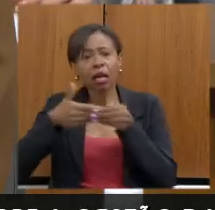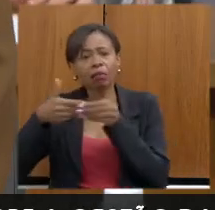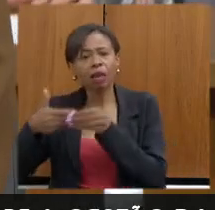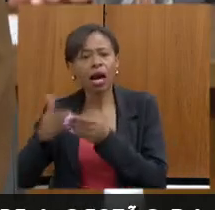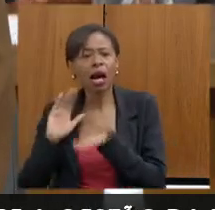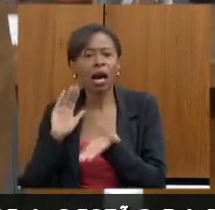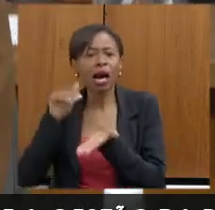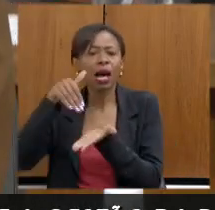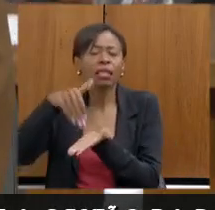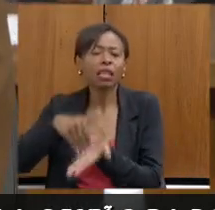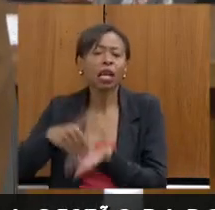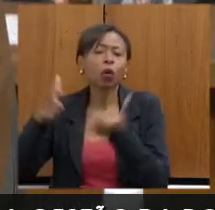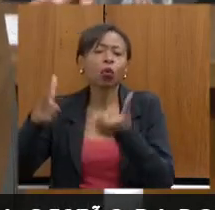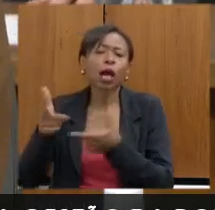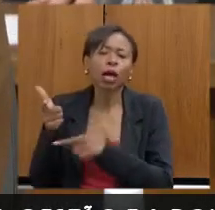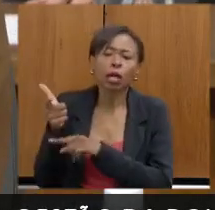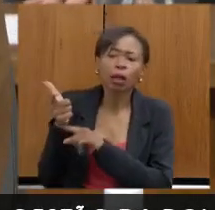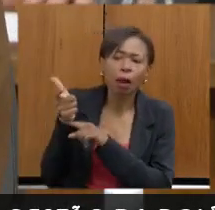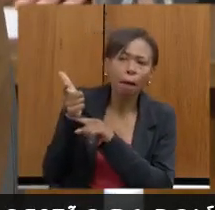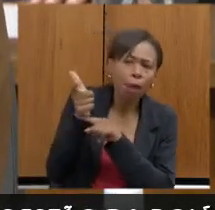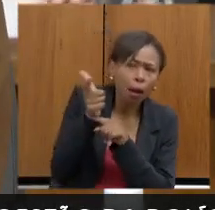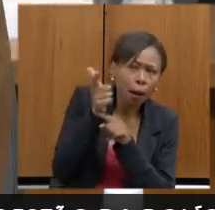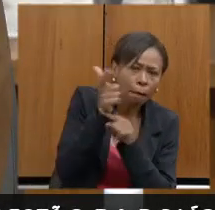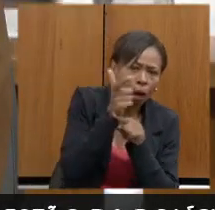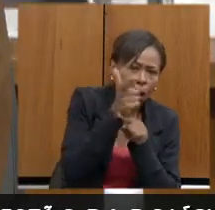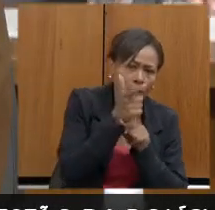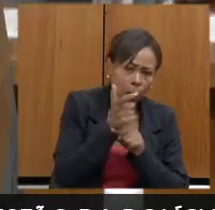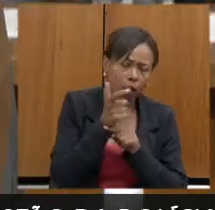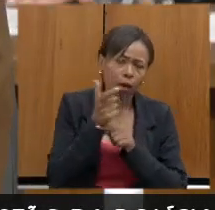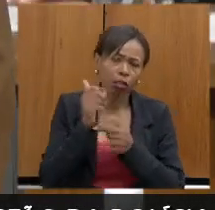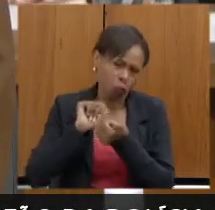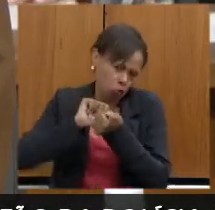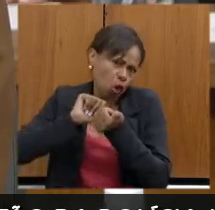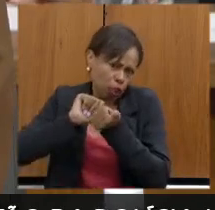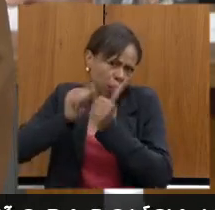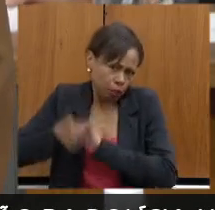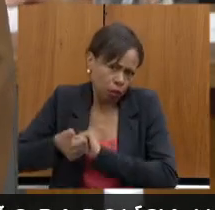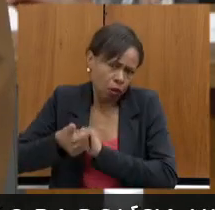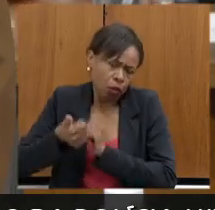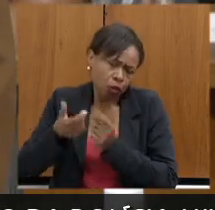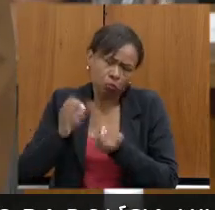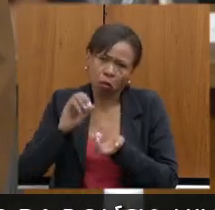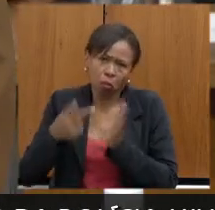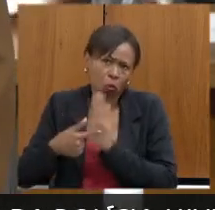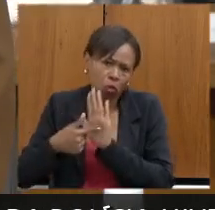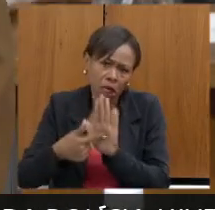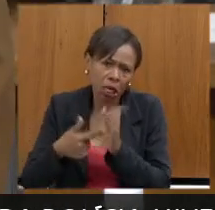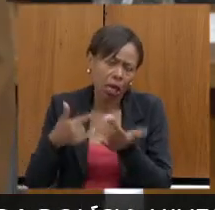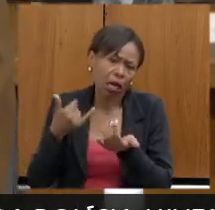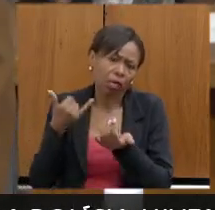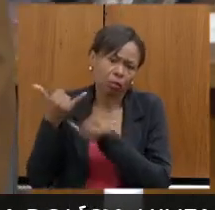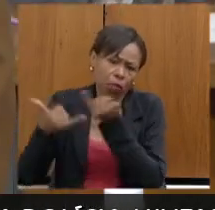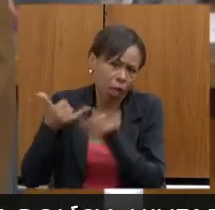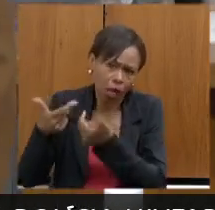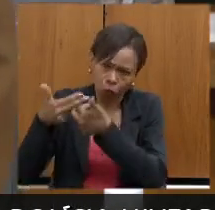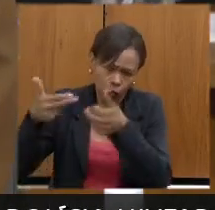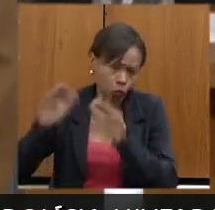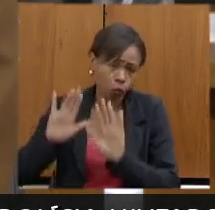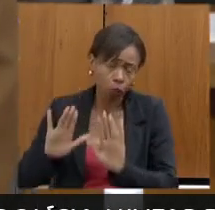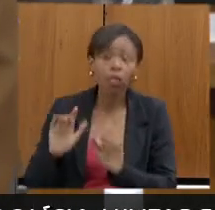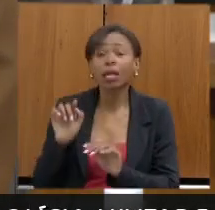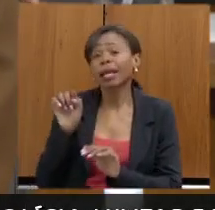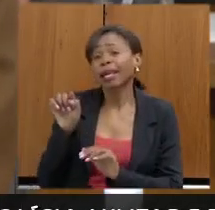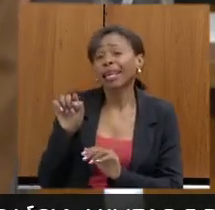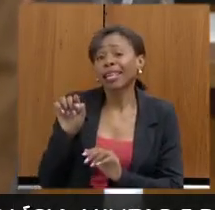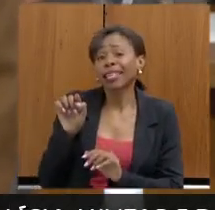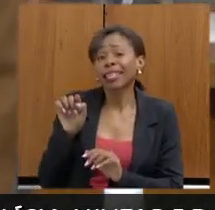caça de tiro ou de Às vezes uma demonstração na e que ele quer